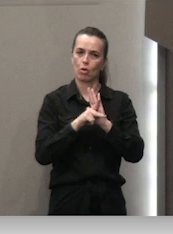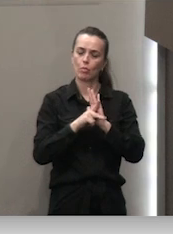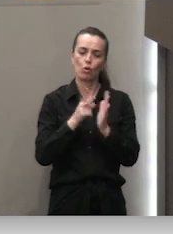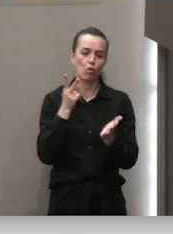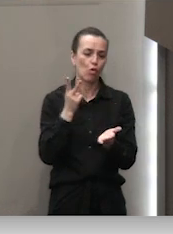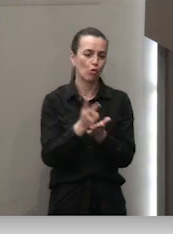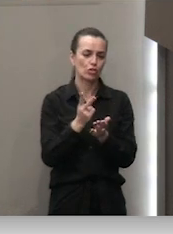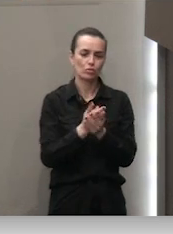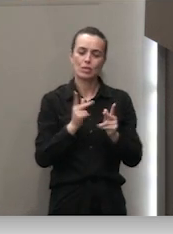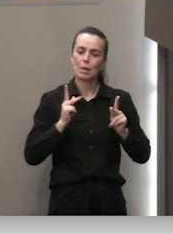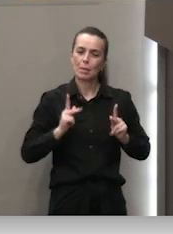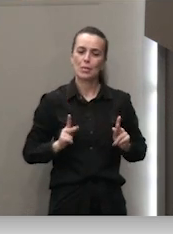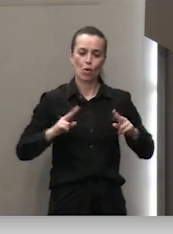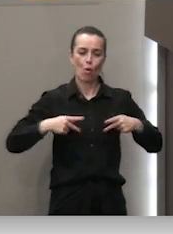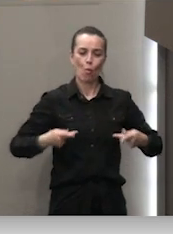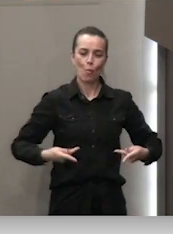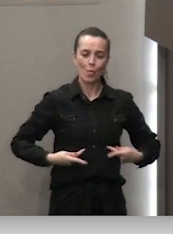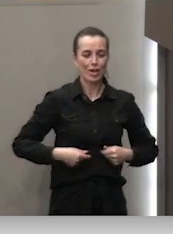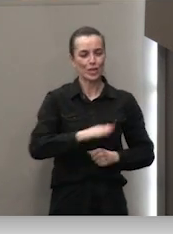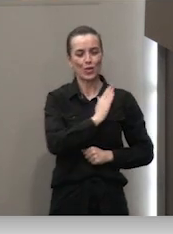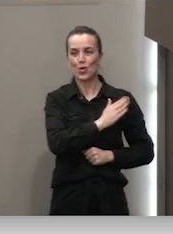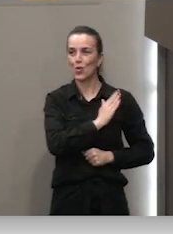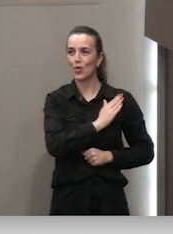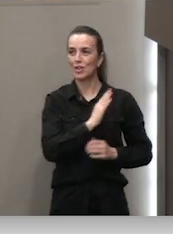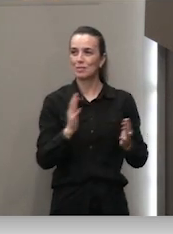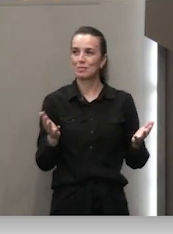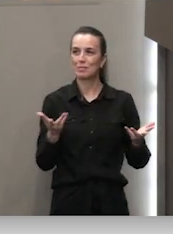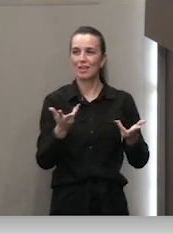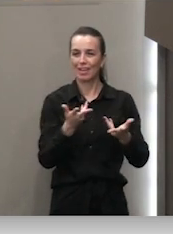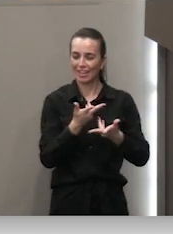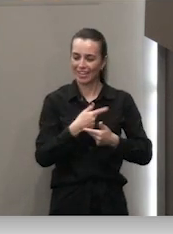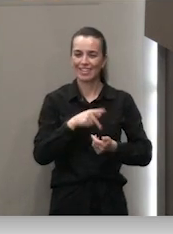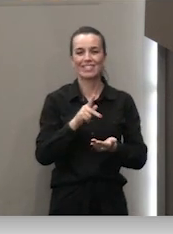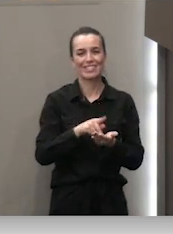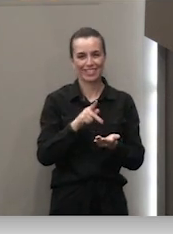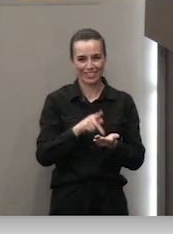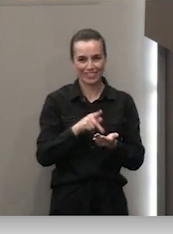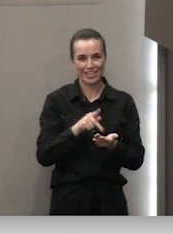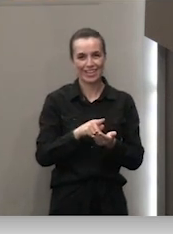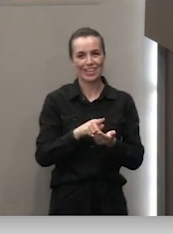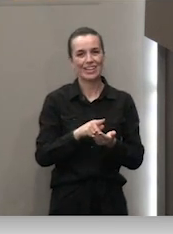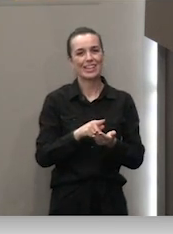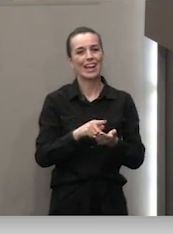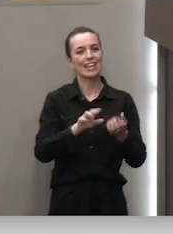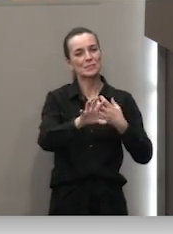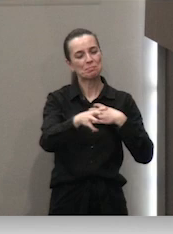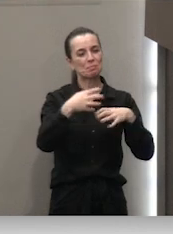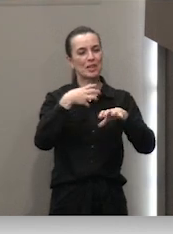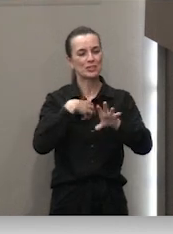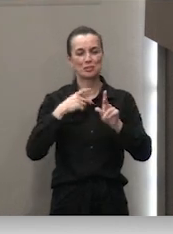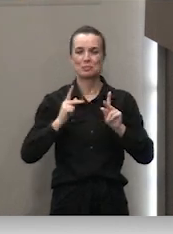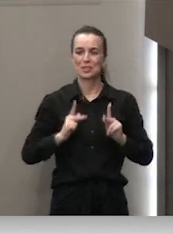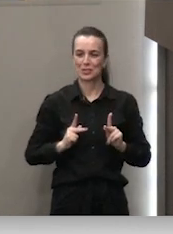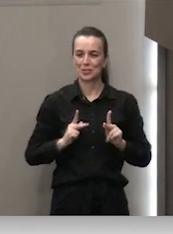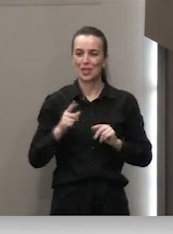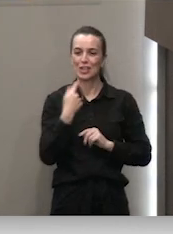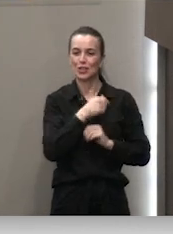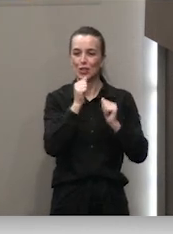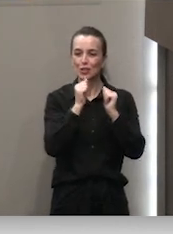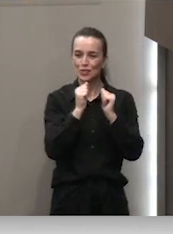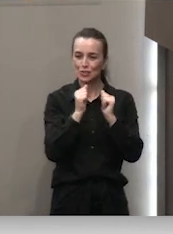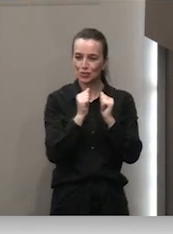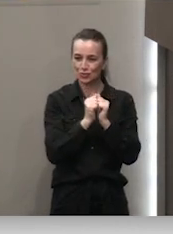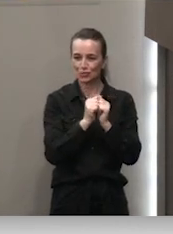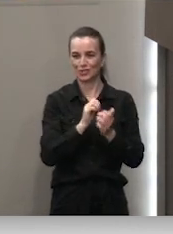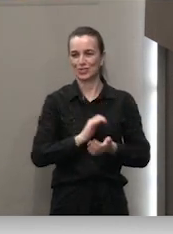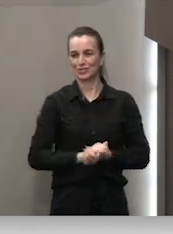pessoa humana, de bom coração e que realmente se importa com as pessoas de bem da nossa cidade. Estamos contigo, pai. É sempre